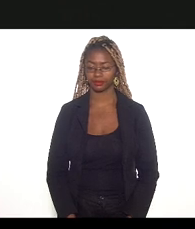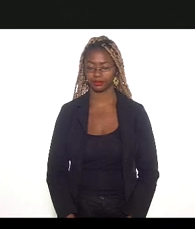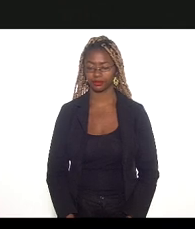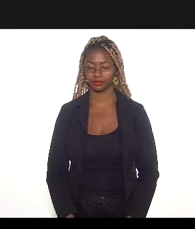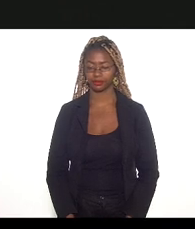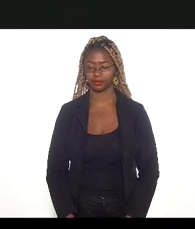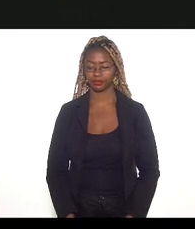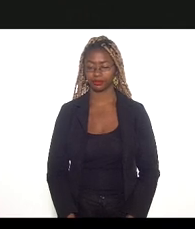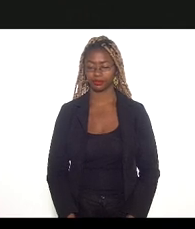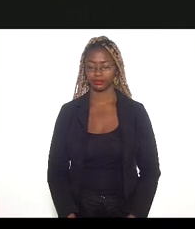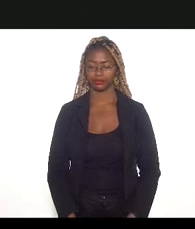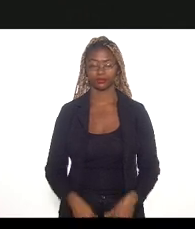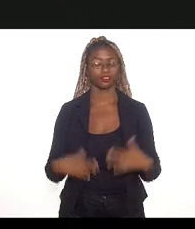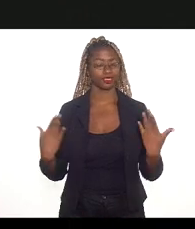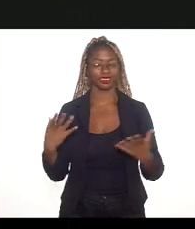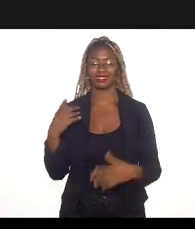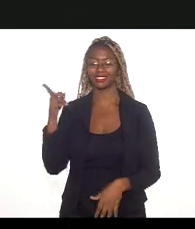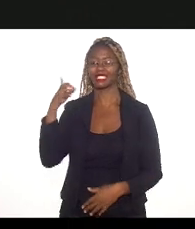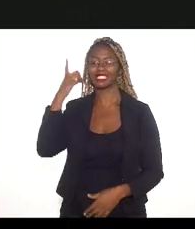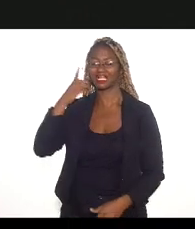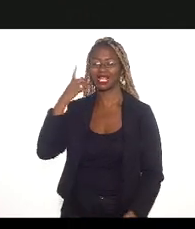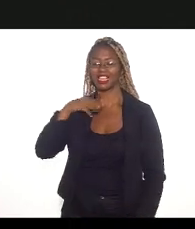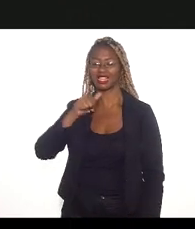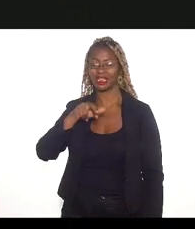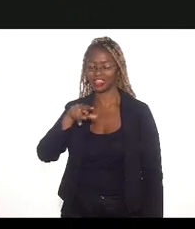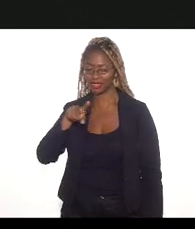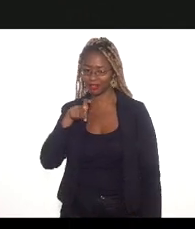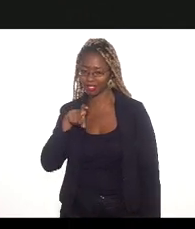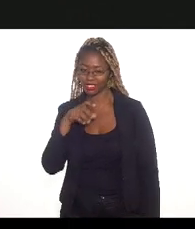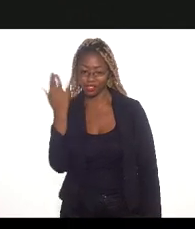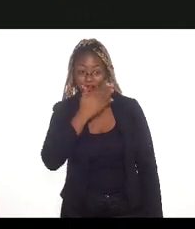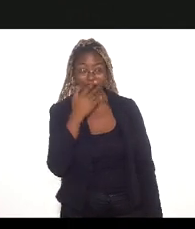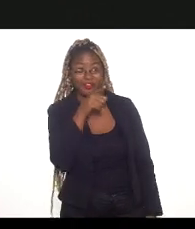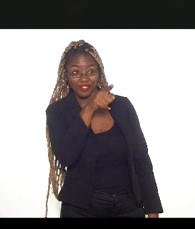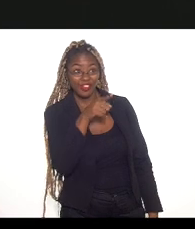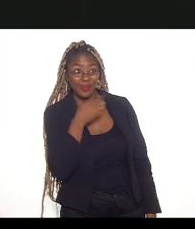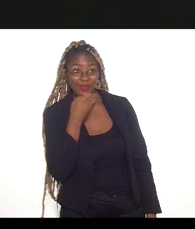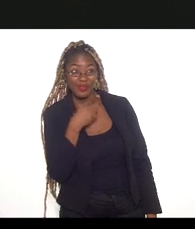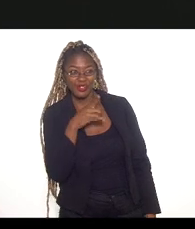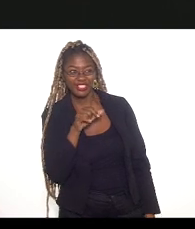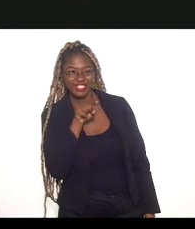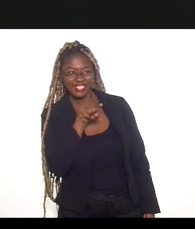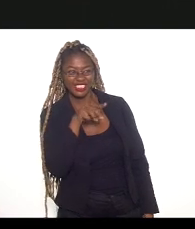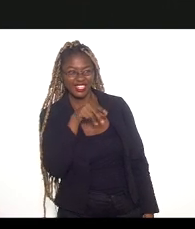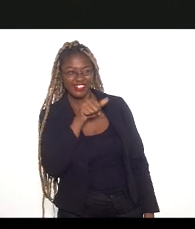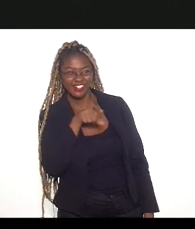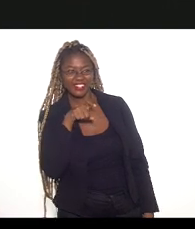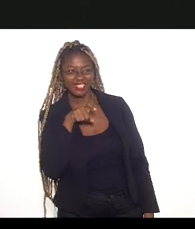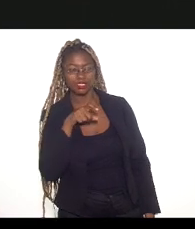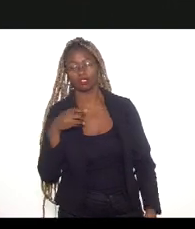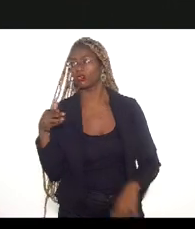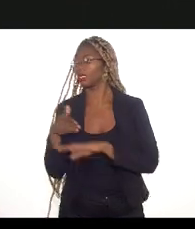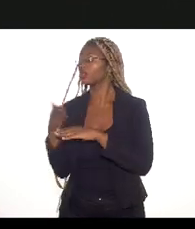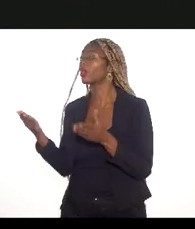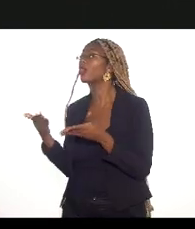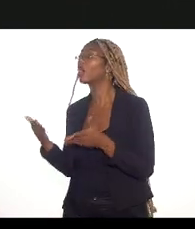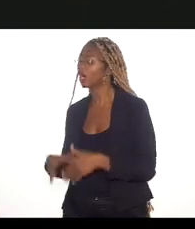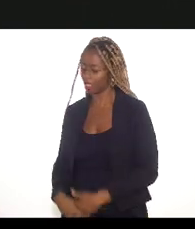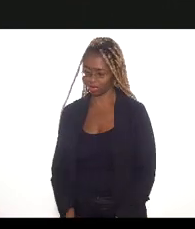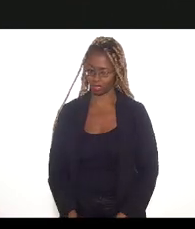Pacheco? Eu não dei bom dia para o deputado Max Lemos. Bom dia, Max Lemos. Max entrou agora.